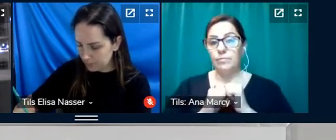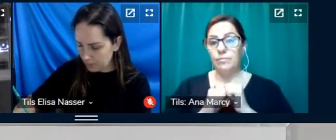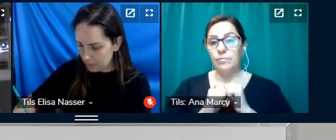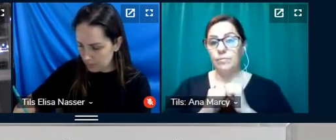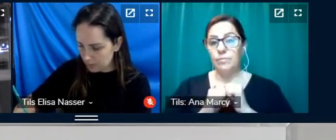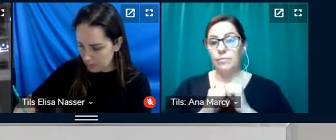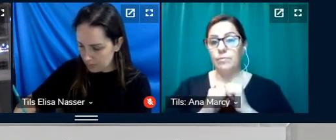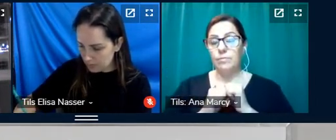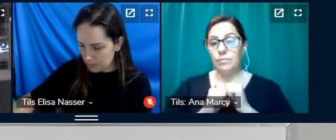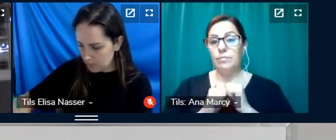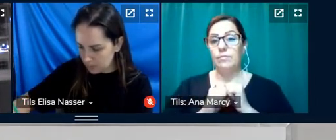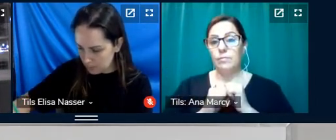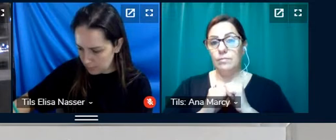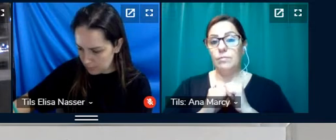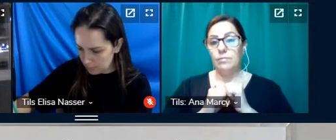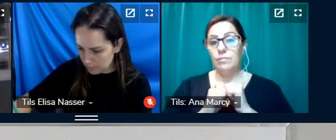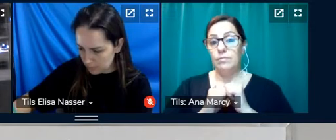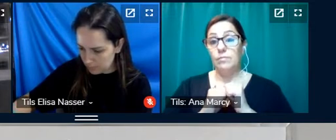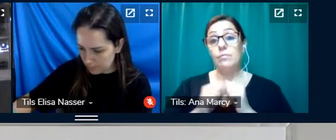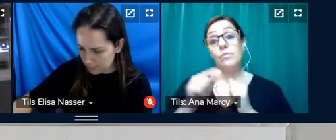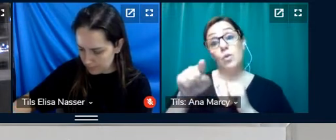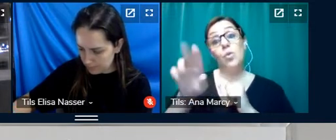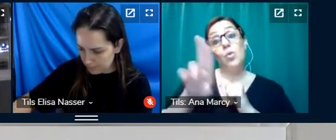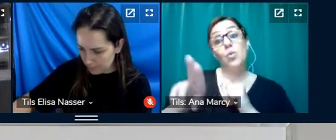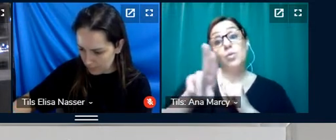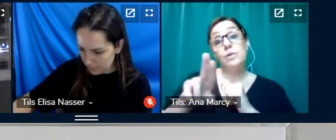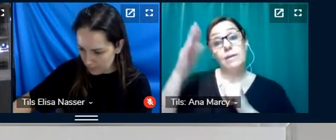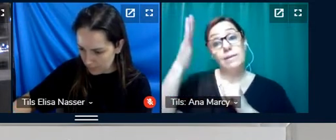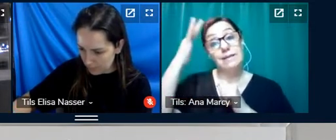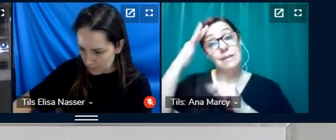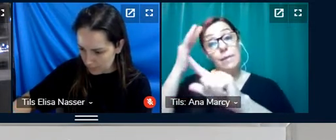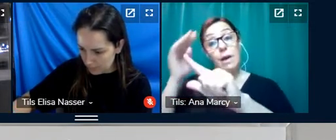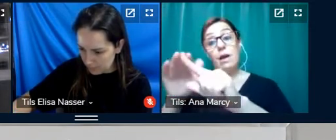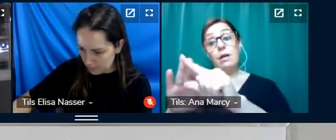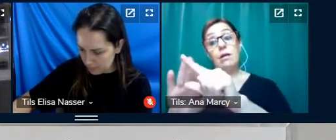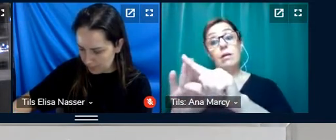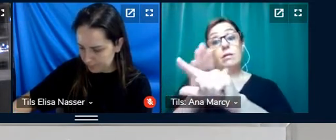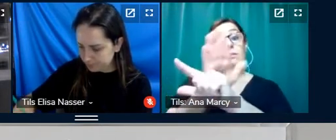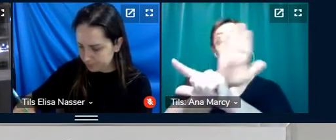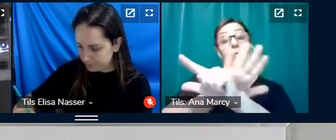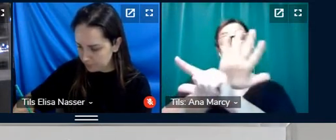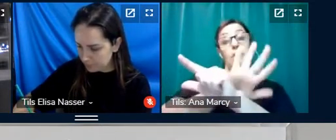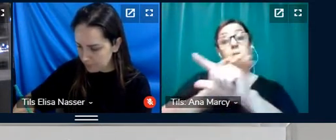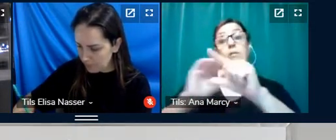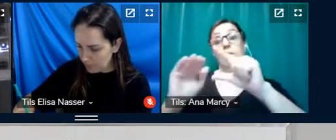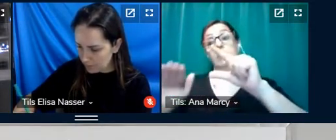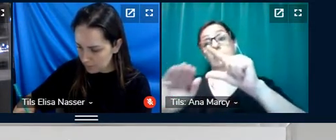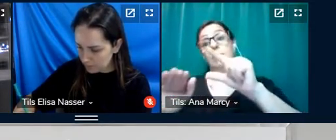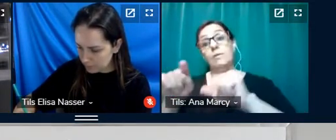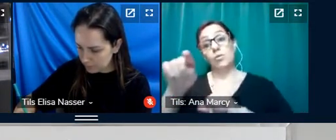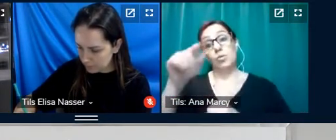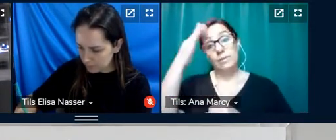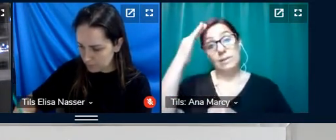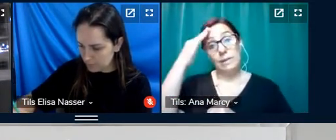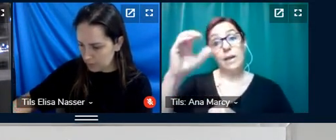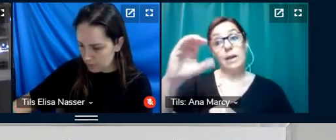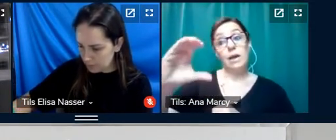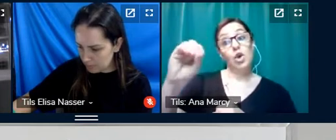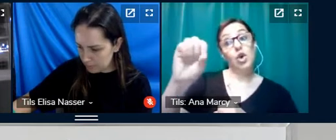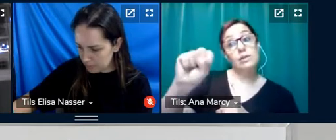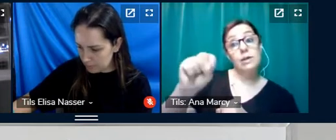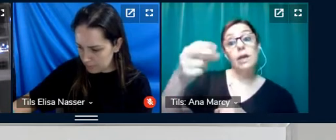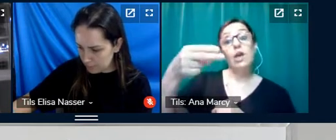Tem que achar o Fy. Aí se ele vai usar seno ou cosseno, aí depende de cada situação. Tá? Tem que descobrir qual que vai